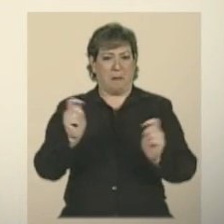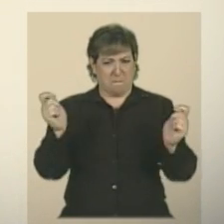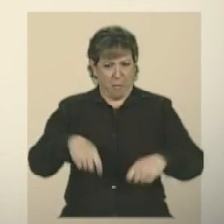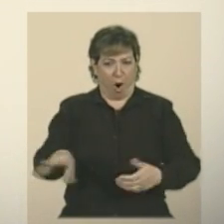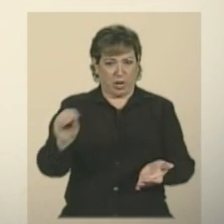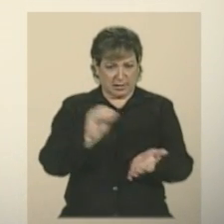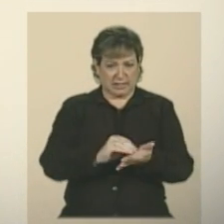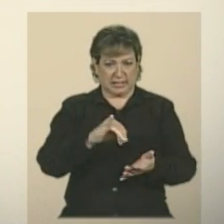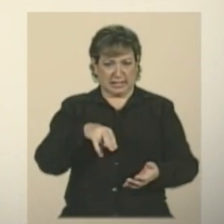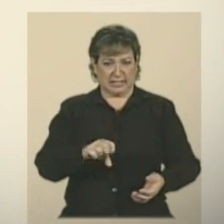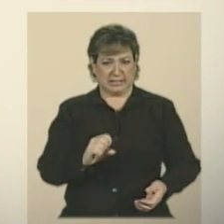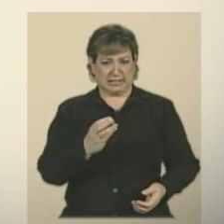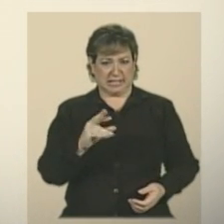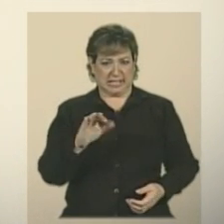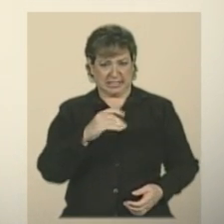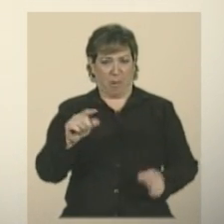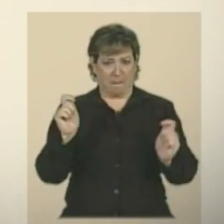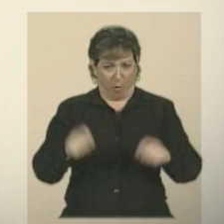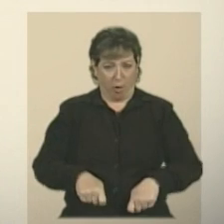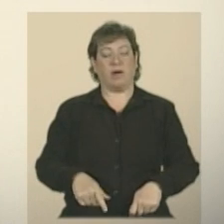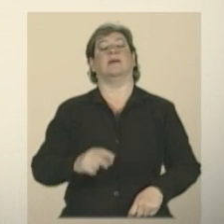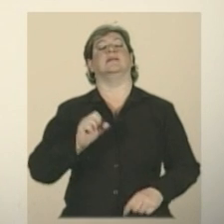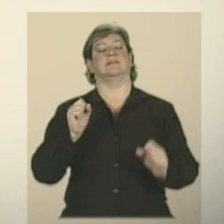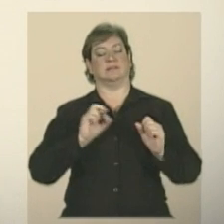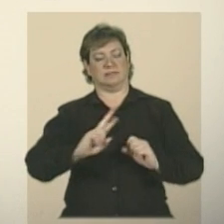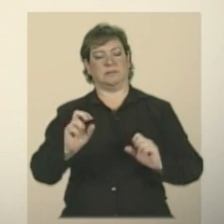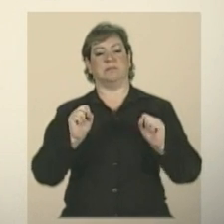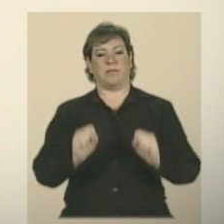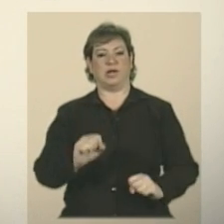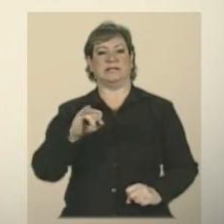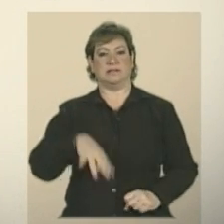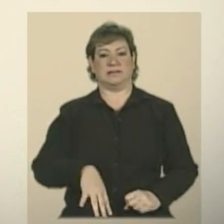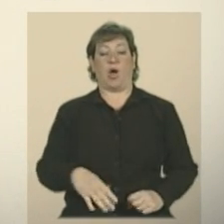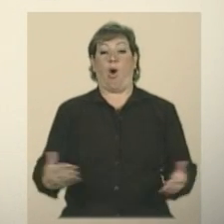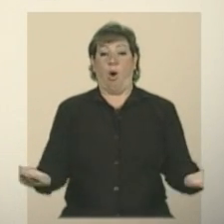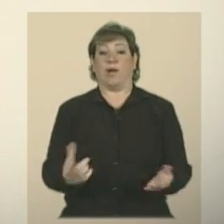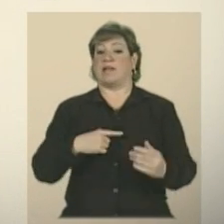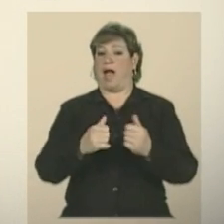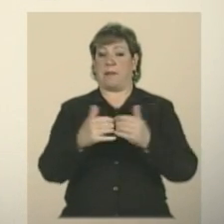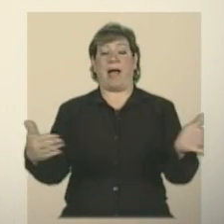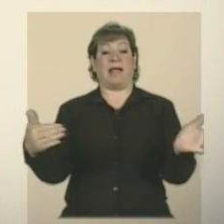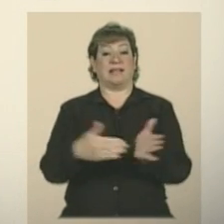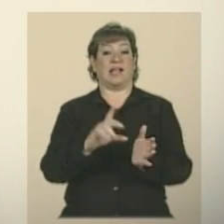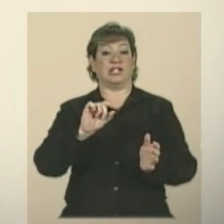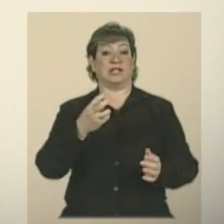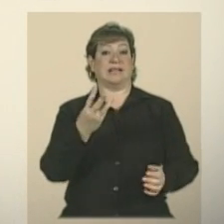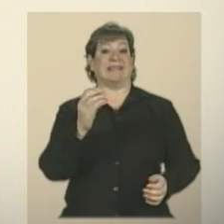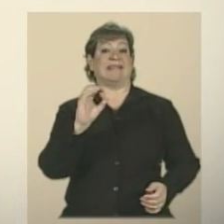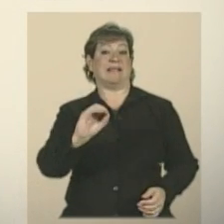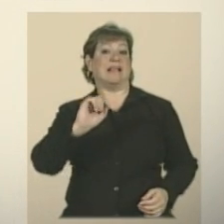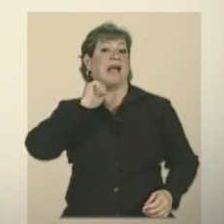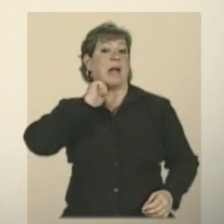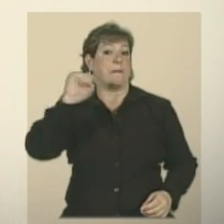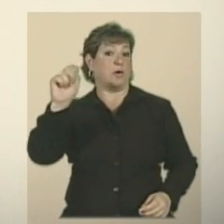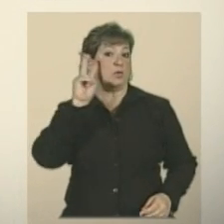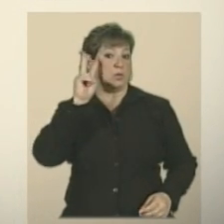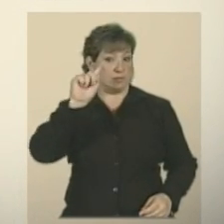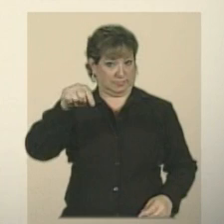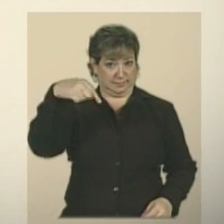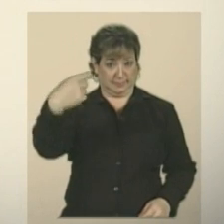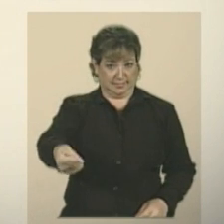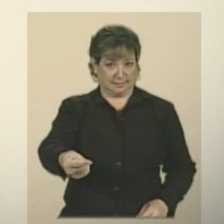Luciano. O programa está hoje com inscrições abertas até a próxima segunda-feira, dia 30 de